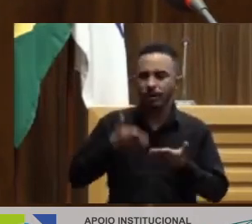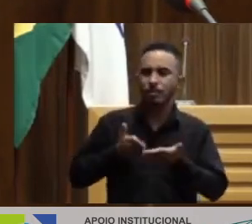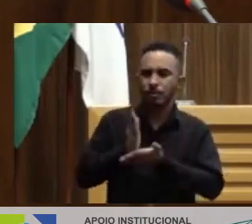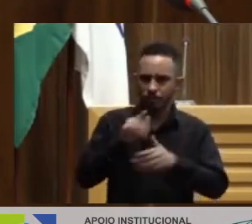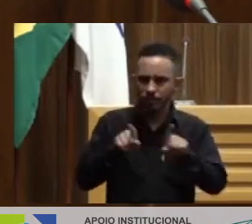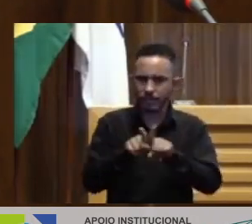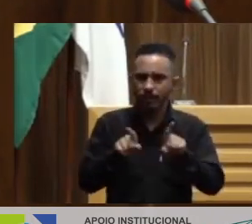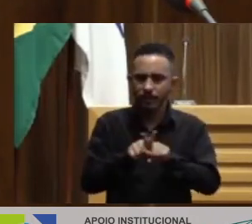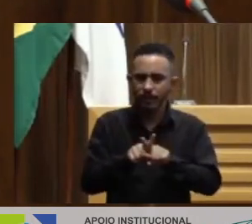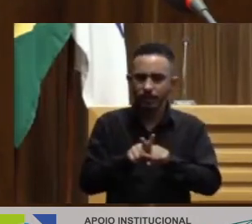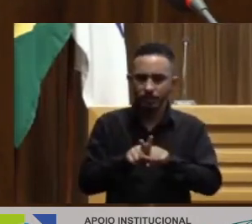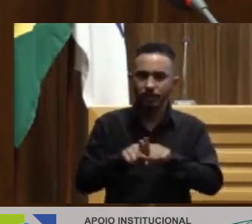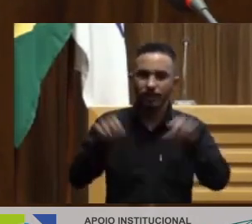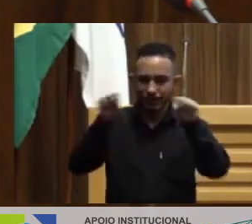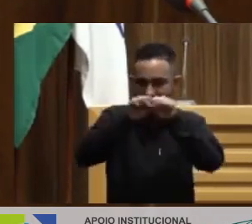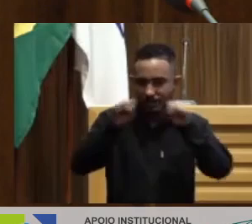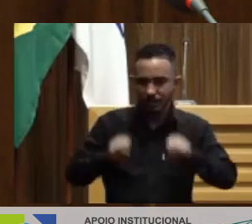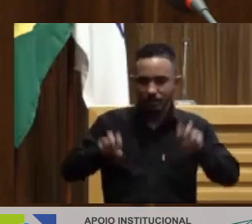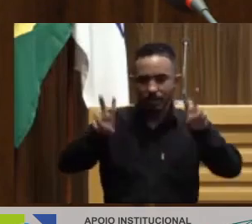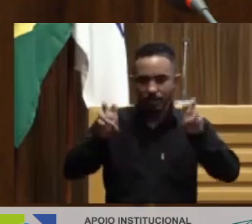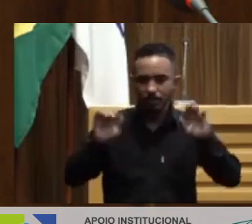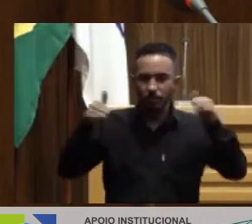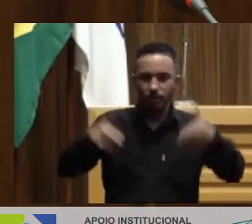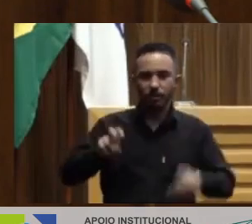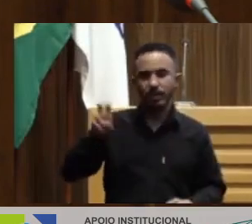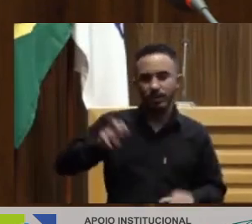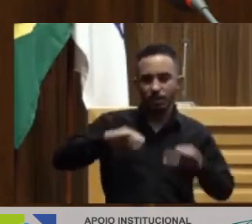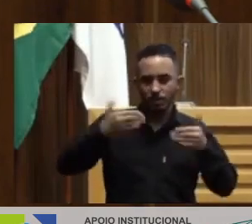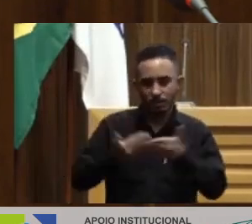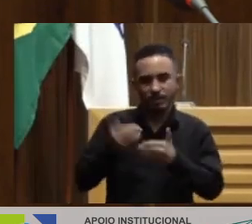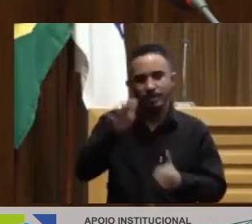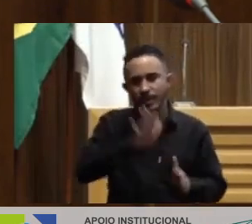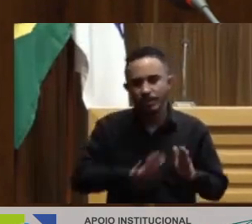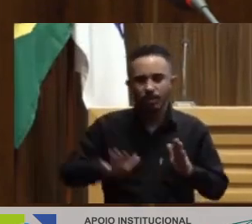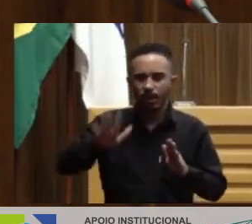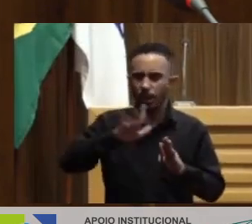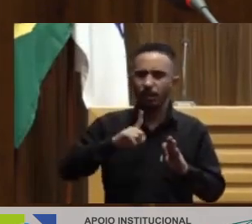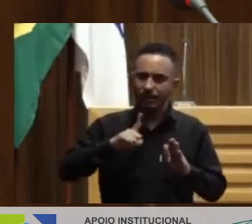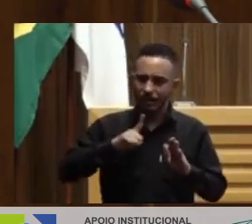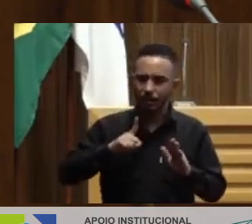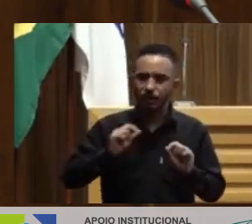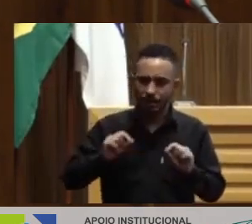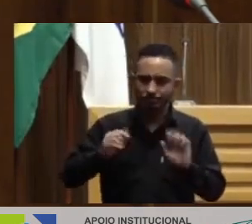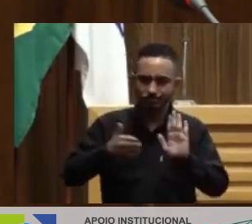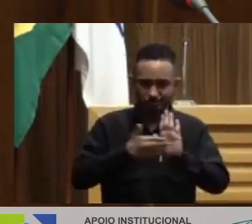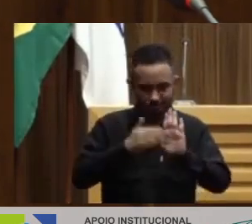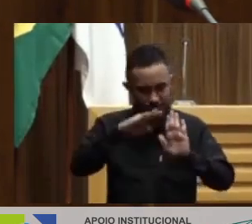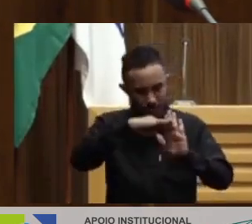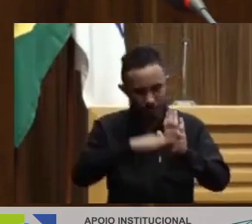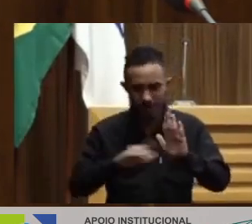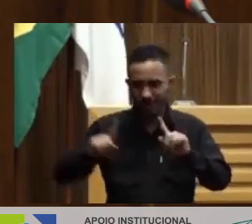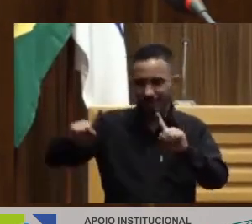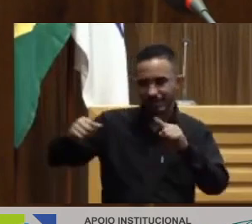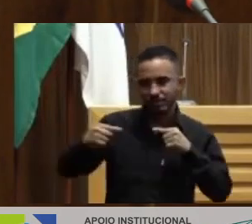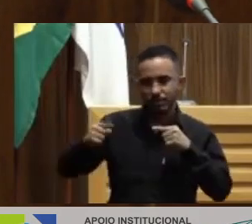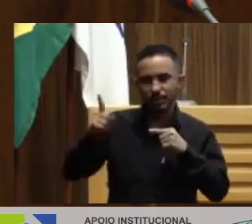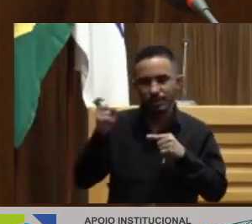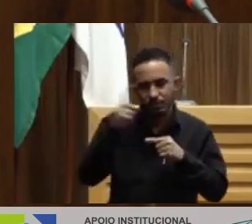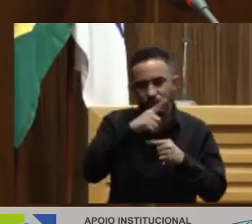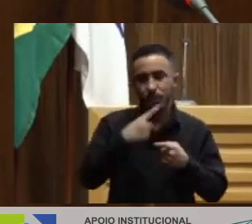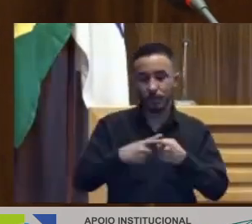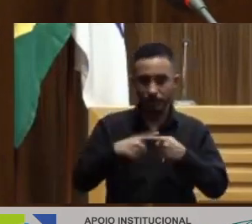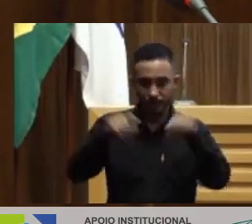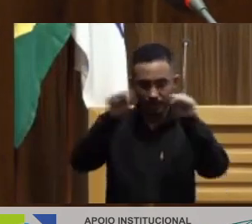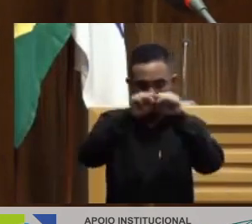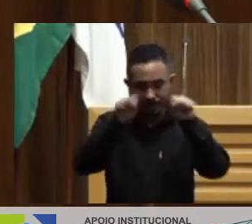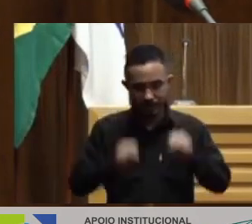inclusive, um seminário voltado para a 5ª Conferência Nacional. Tem esse desafio, que nós, da BDE, estamos trazendo o sistema